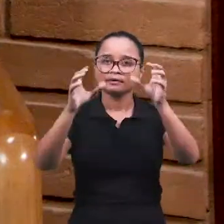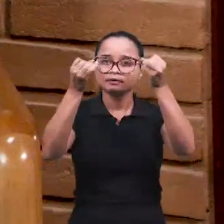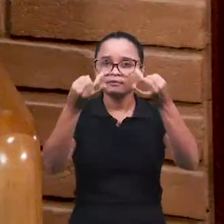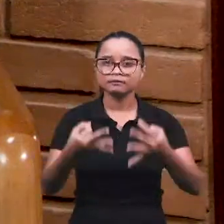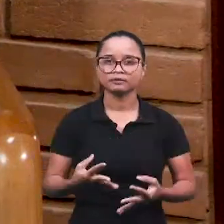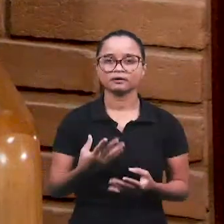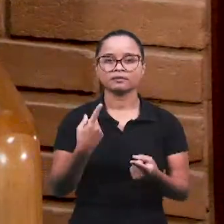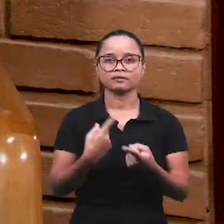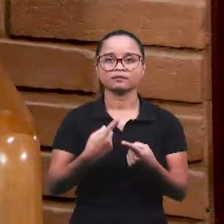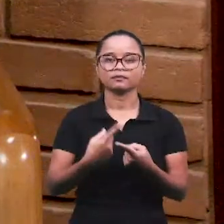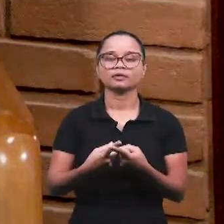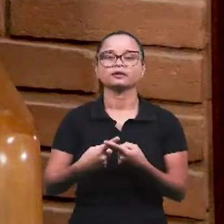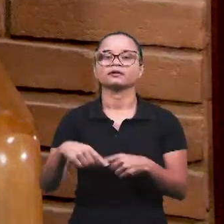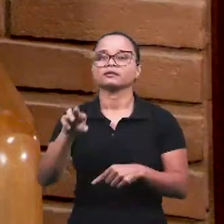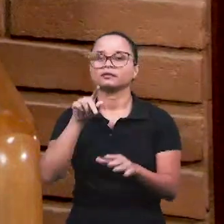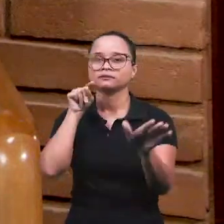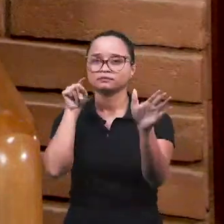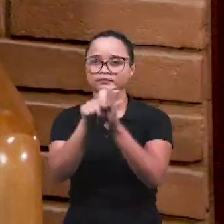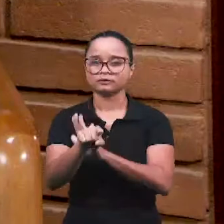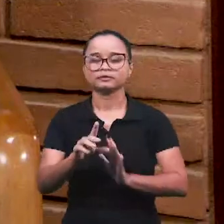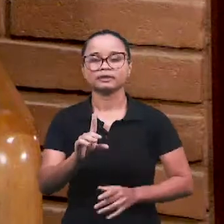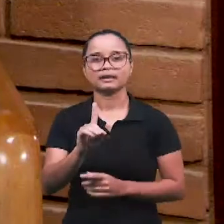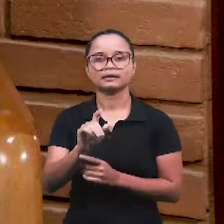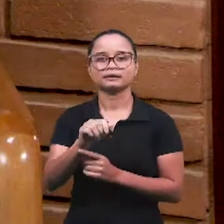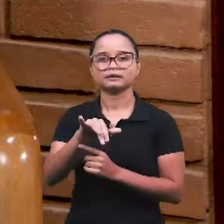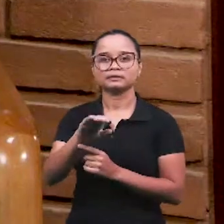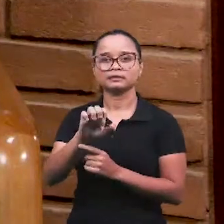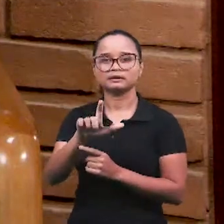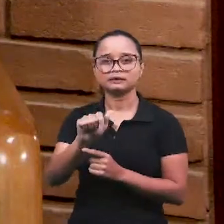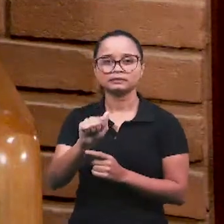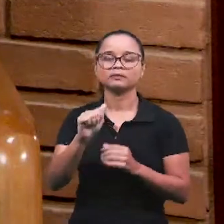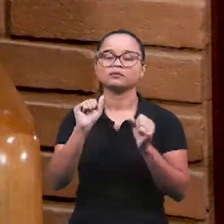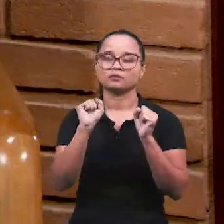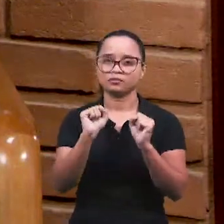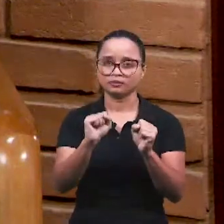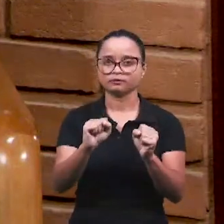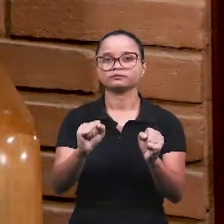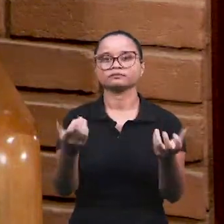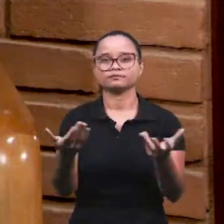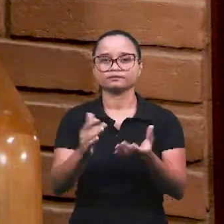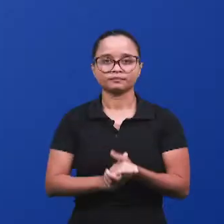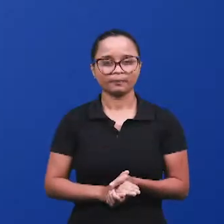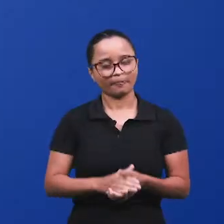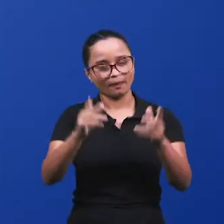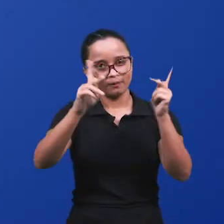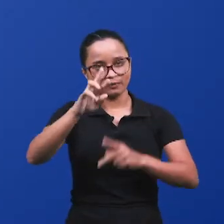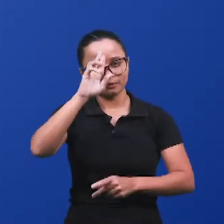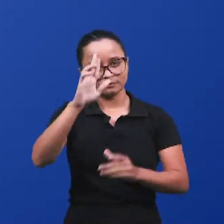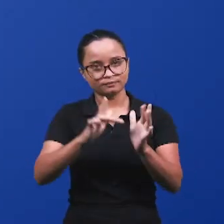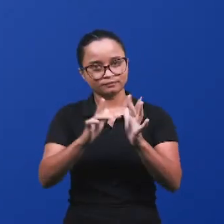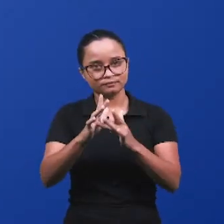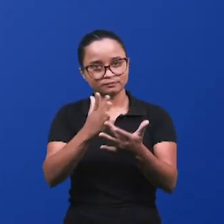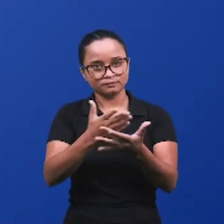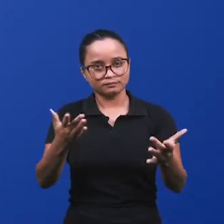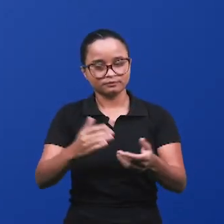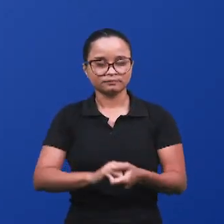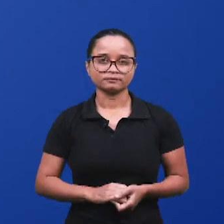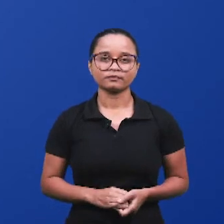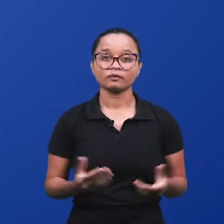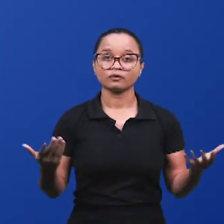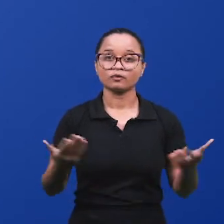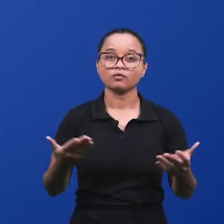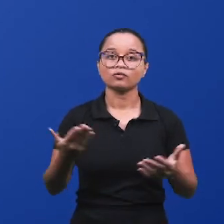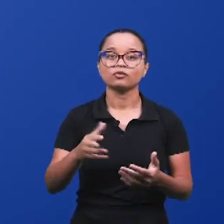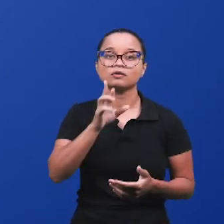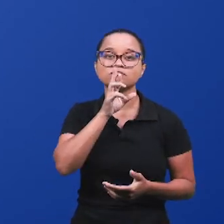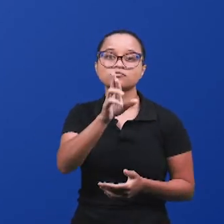explicada a respeito desta pergunta. Daniela, pode falar. A paz do Senhor Jesus. A paz do Senhor, irmãos. Hoje